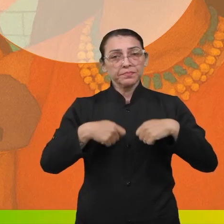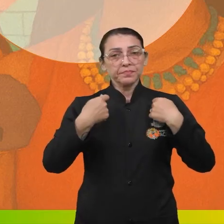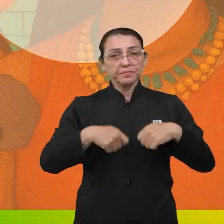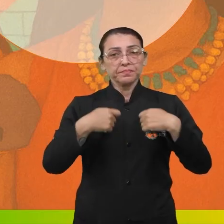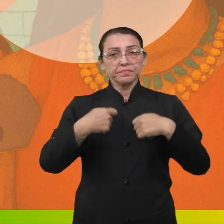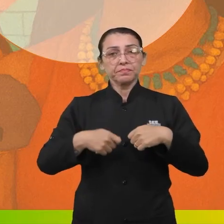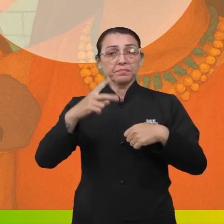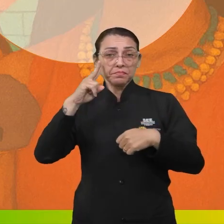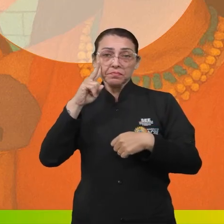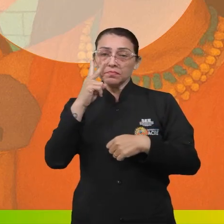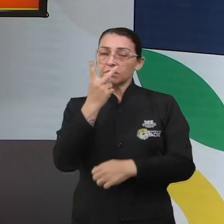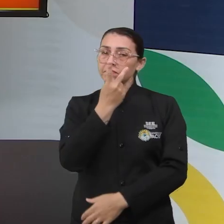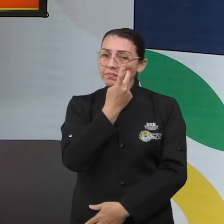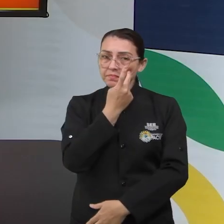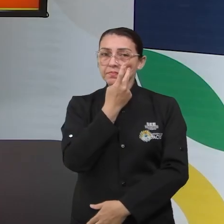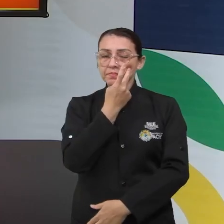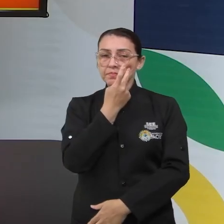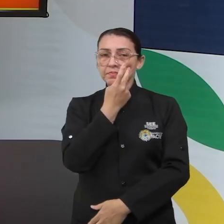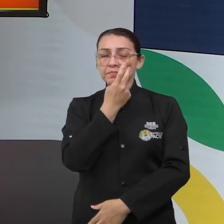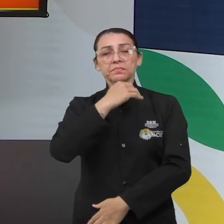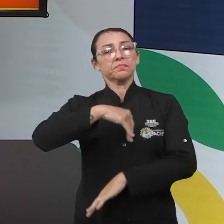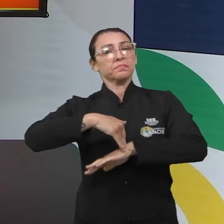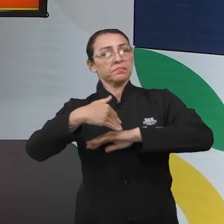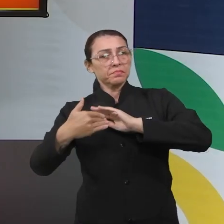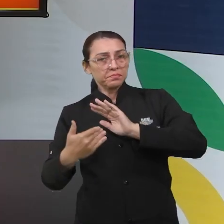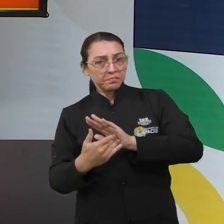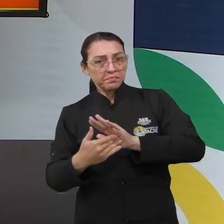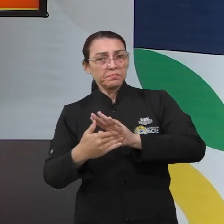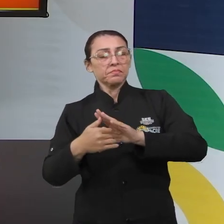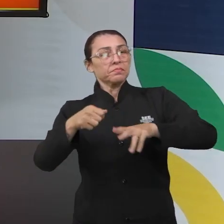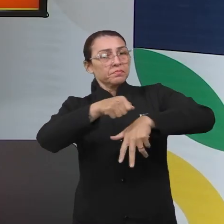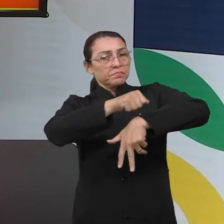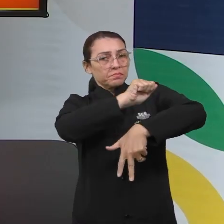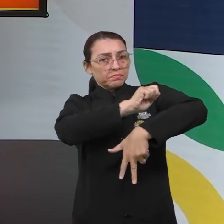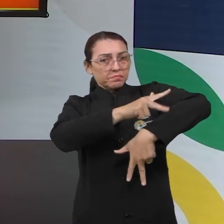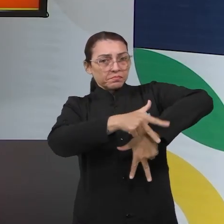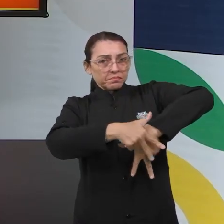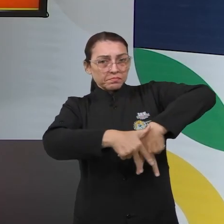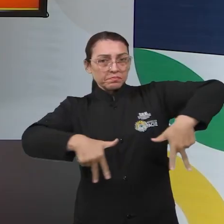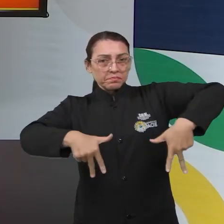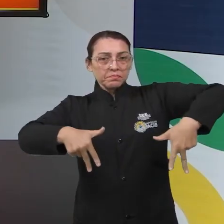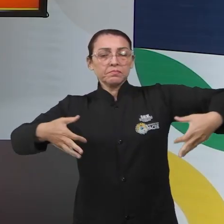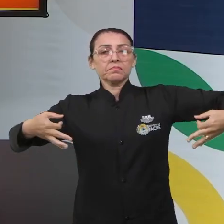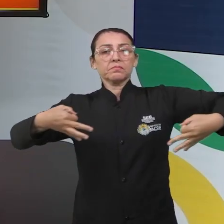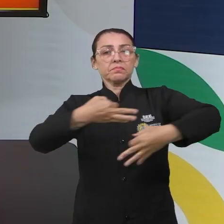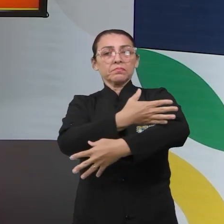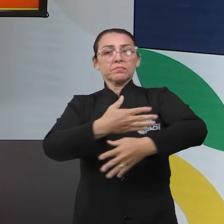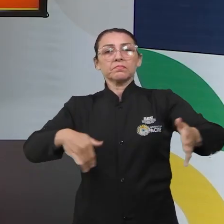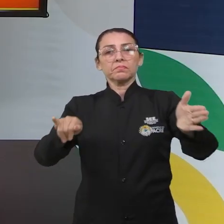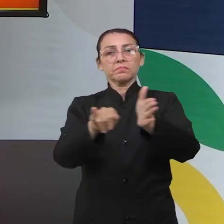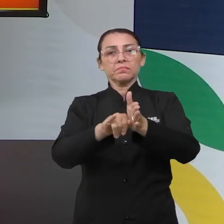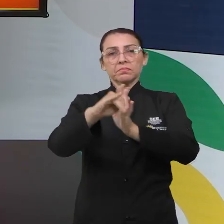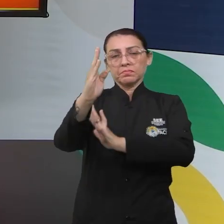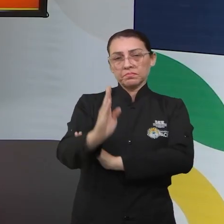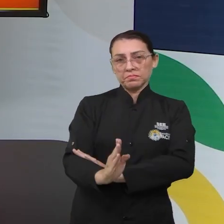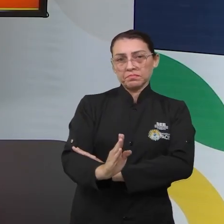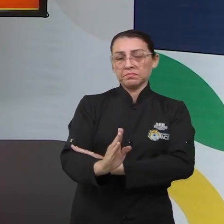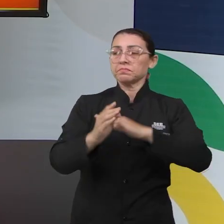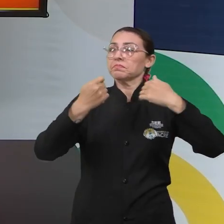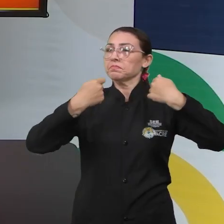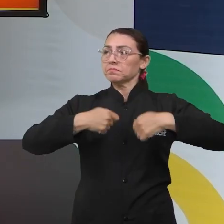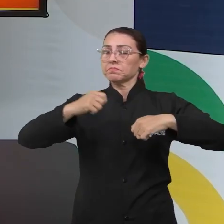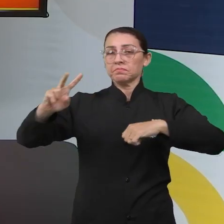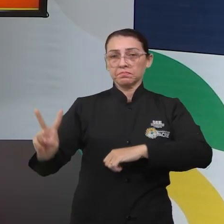gente, reconhecer todas as etnias que foram formadoras da identidade brasileira. É